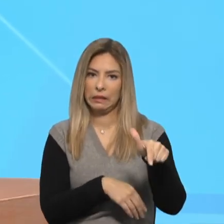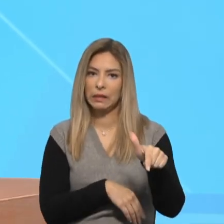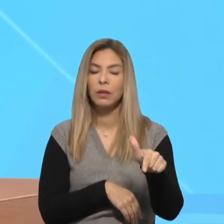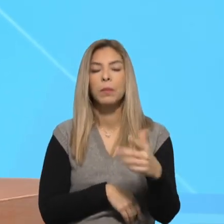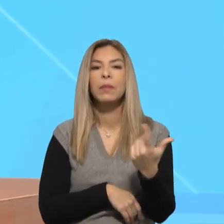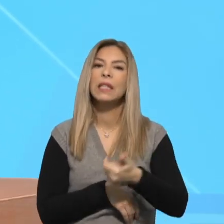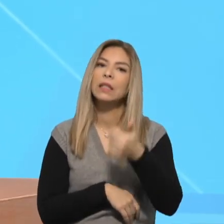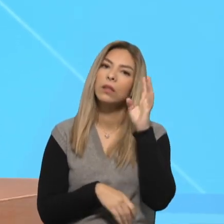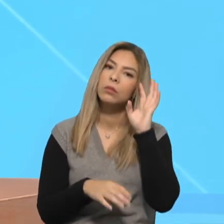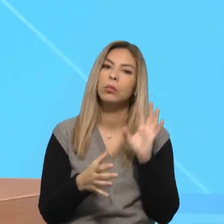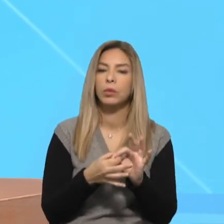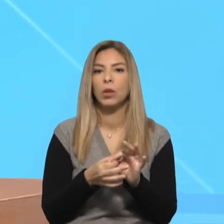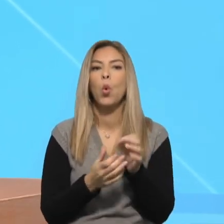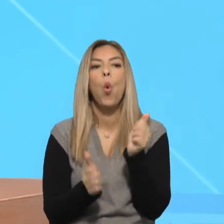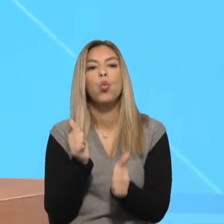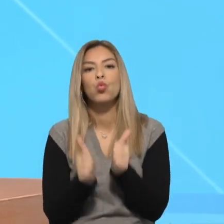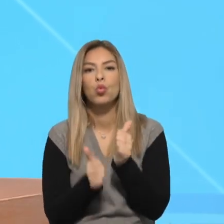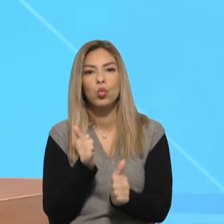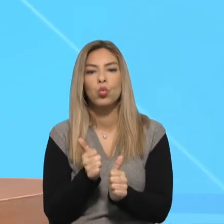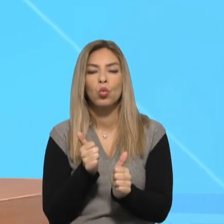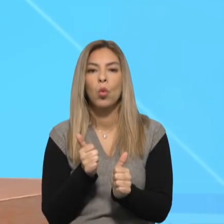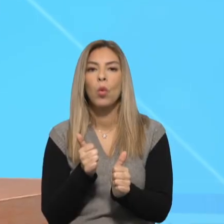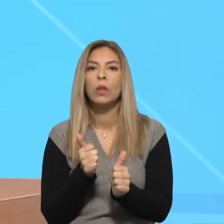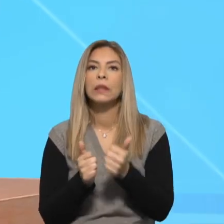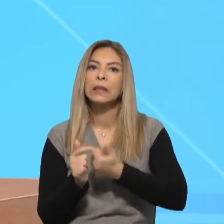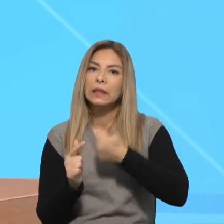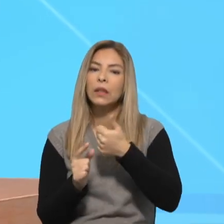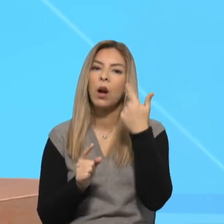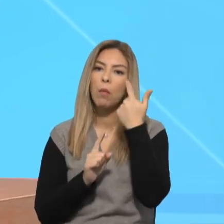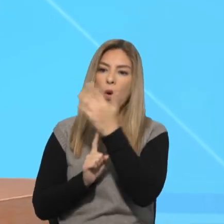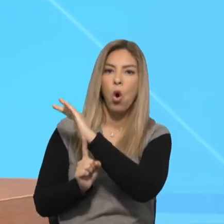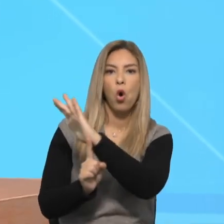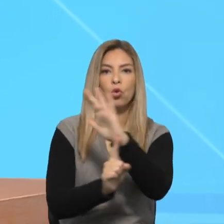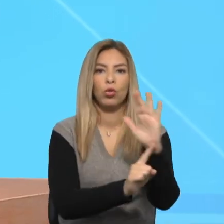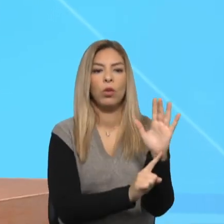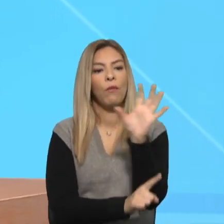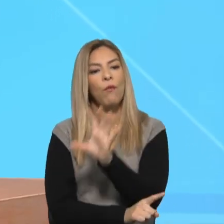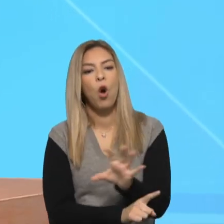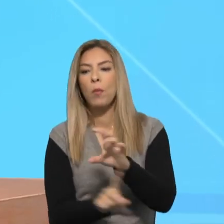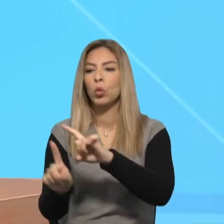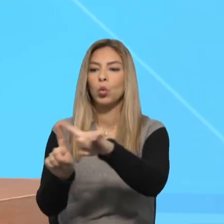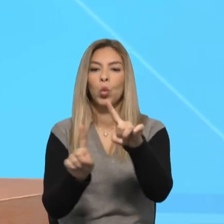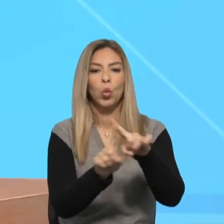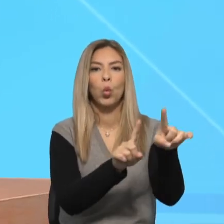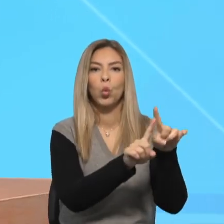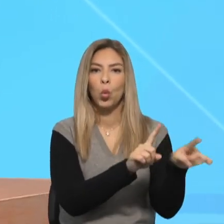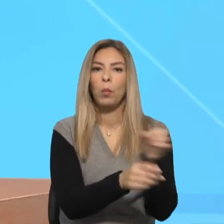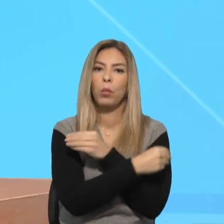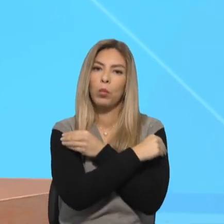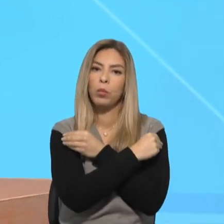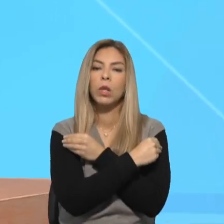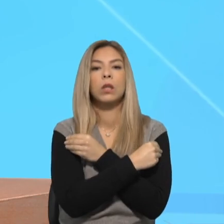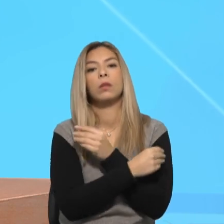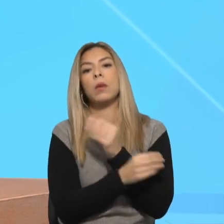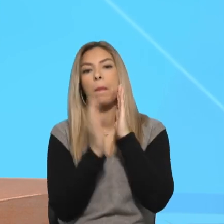precisamente mais do que o concurso em si, quer dizer, é mostrarmos que há formas diferentes de representar, há histórias